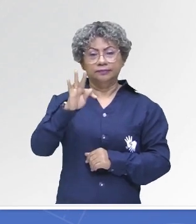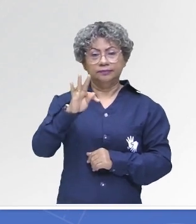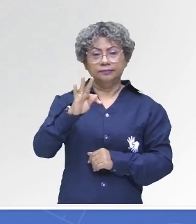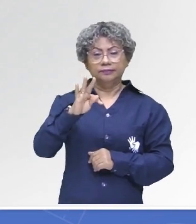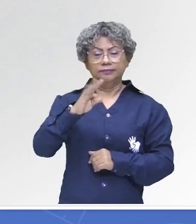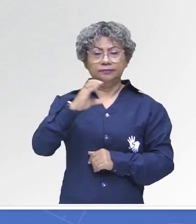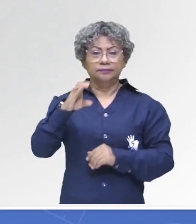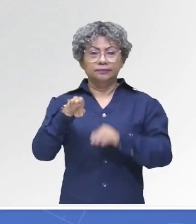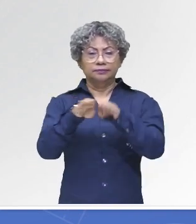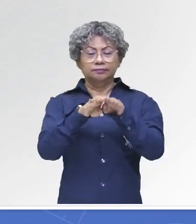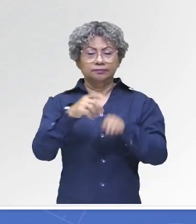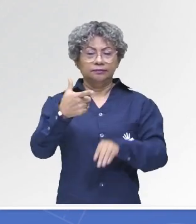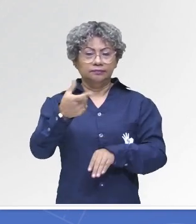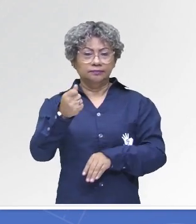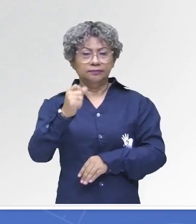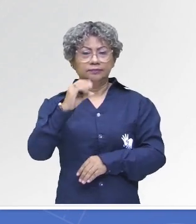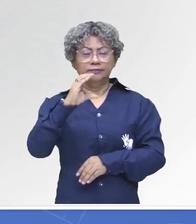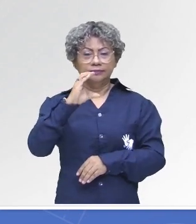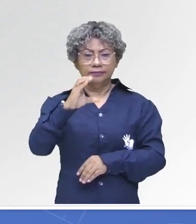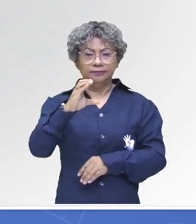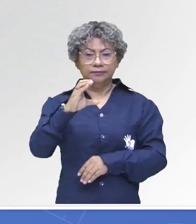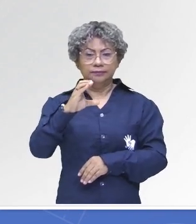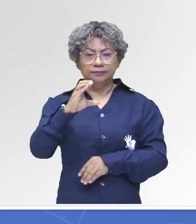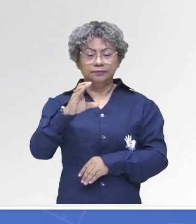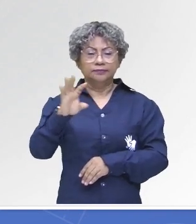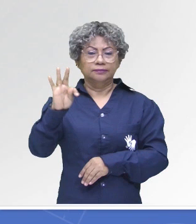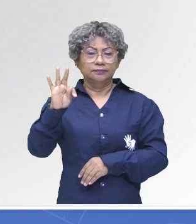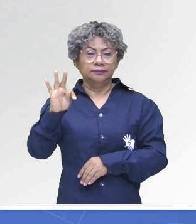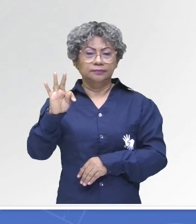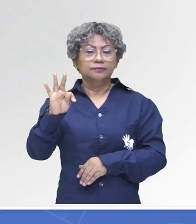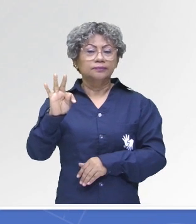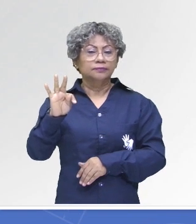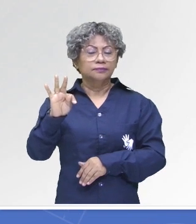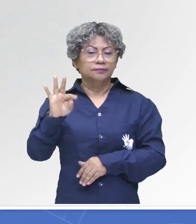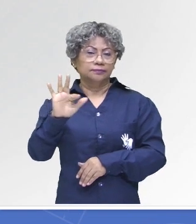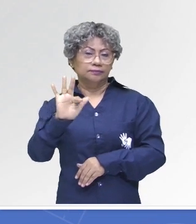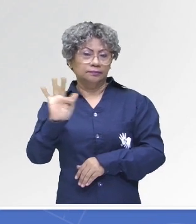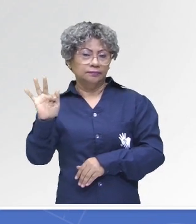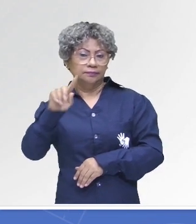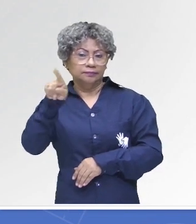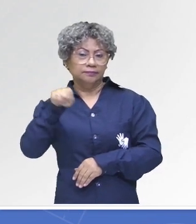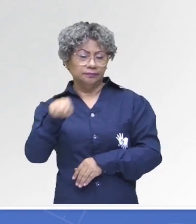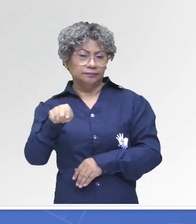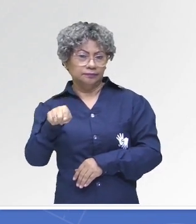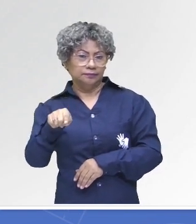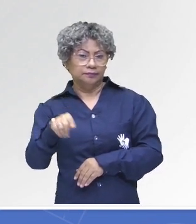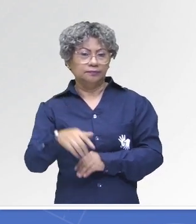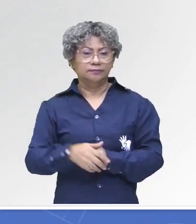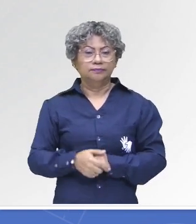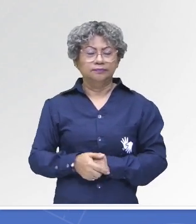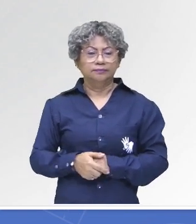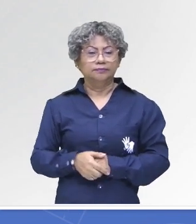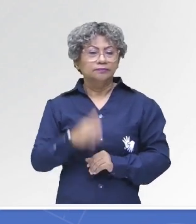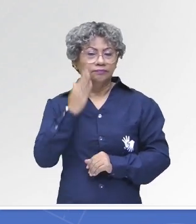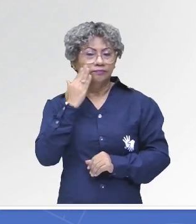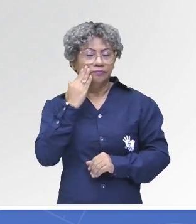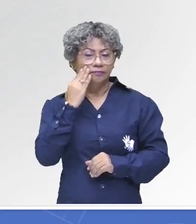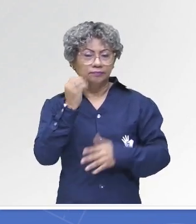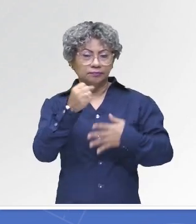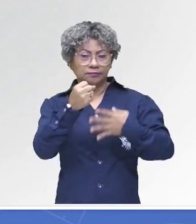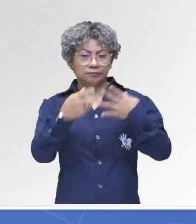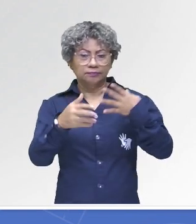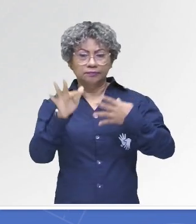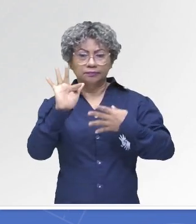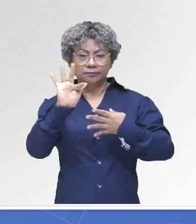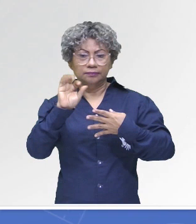lá nas duas equações que nós vimos hoje, qual que associa TC com TF, não é? TC com TF é essa daqui, olha. TC